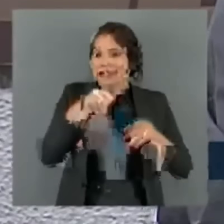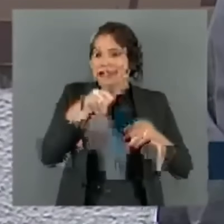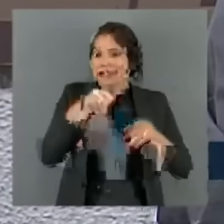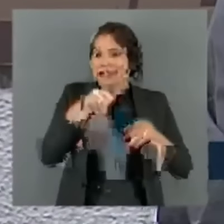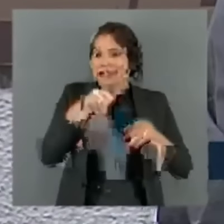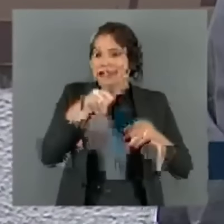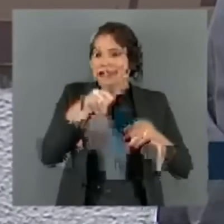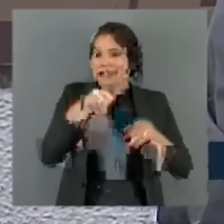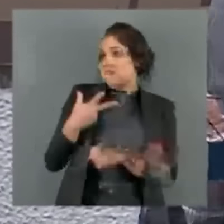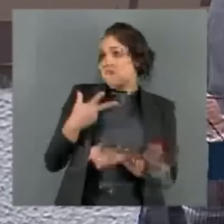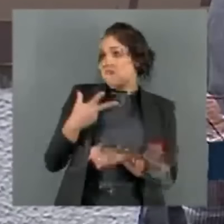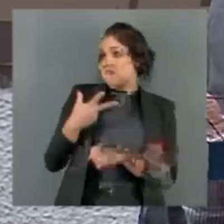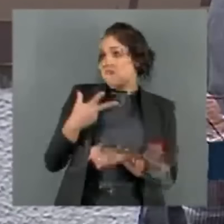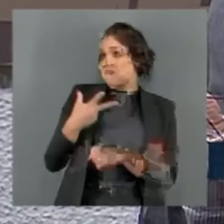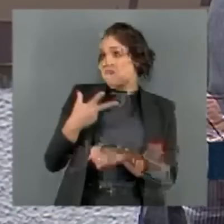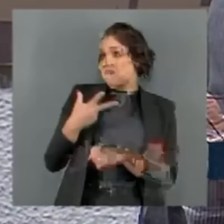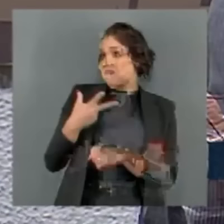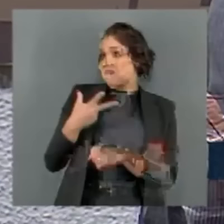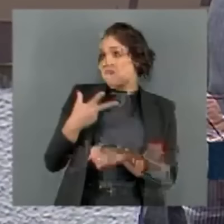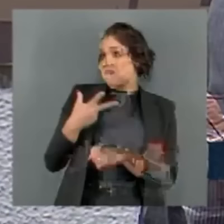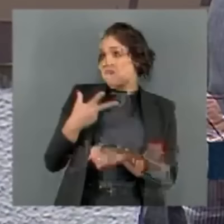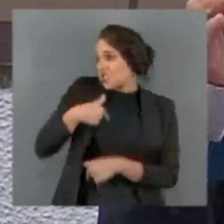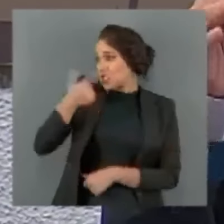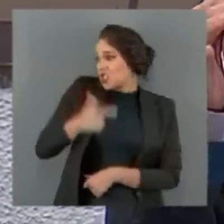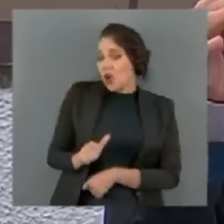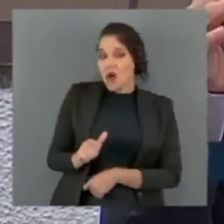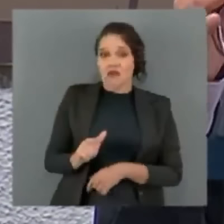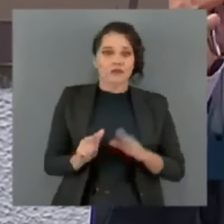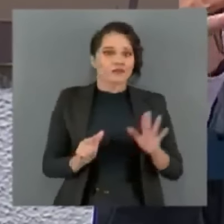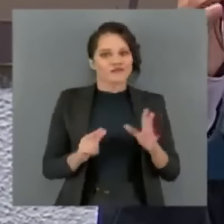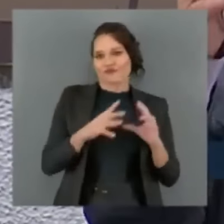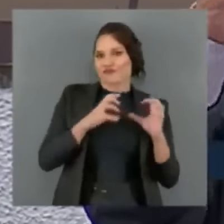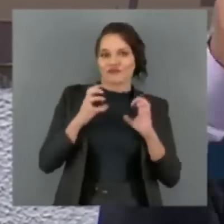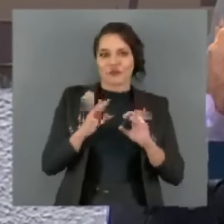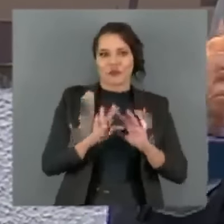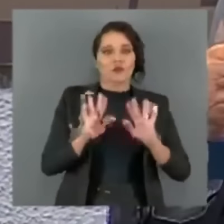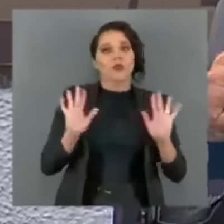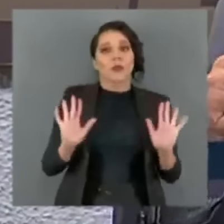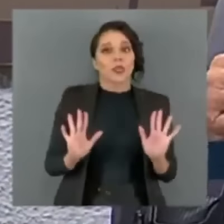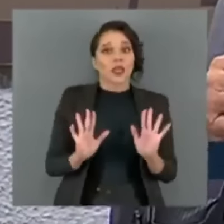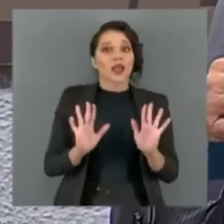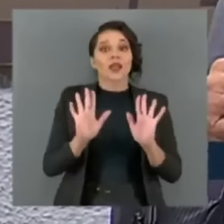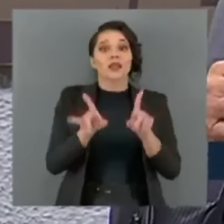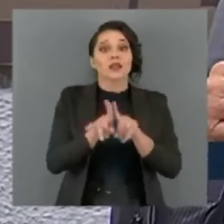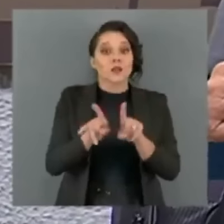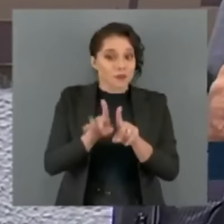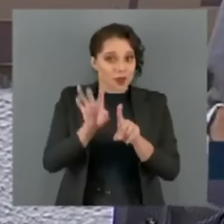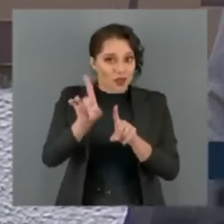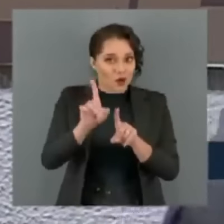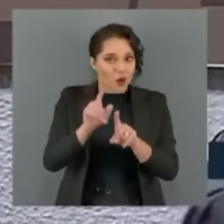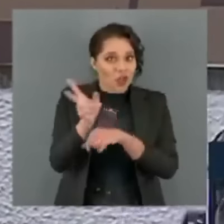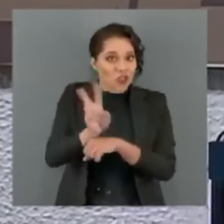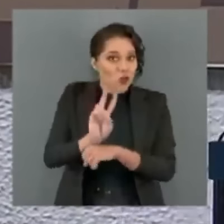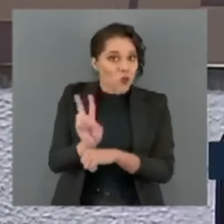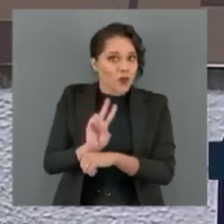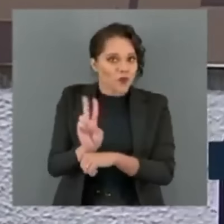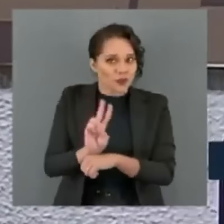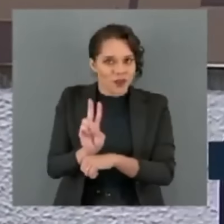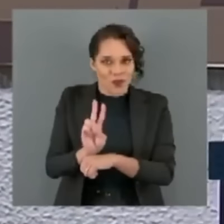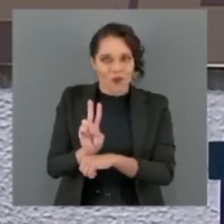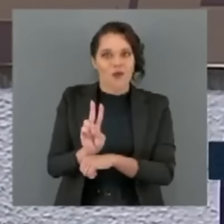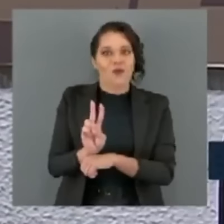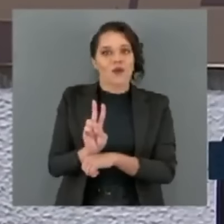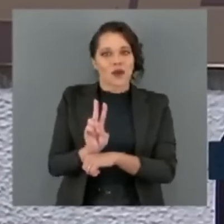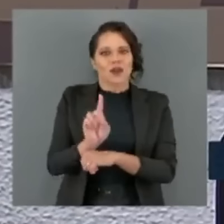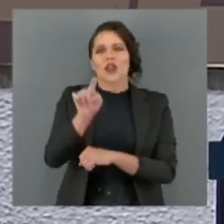Se eles dizem que ganharam, ganhariam de novo. Bom, mas enfim. Não, e com uma supervisão.